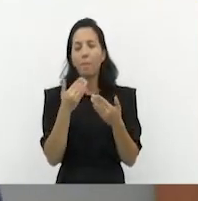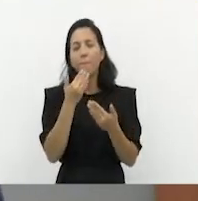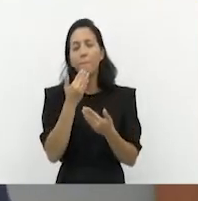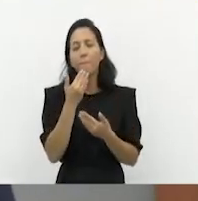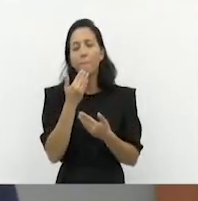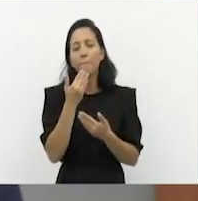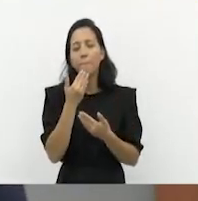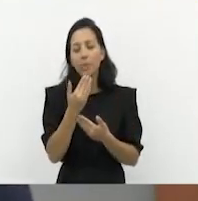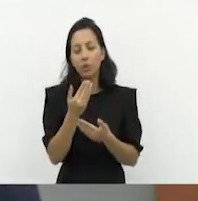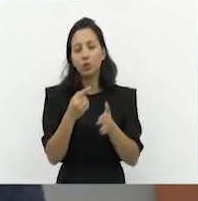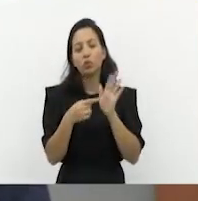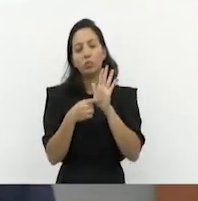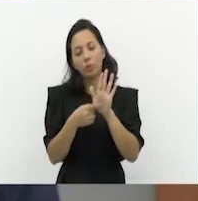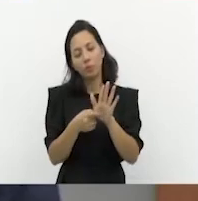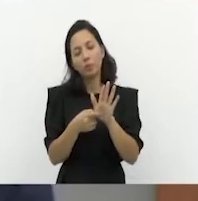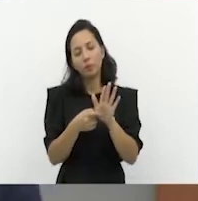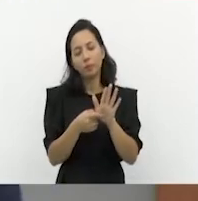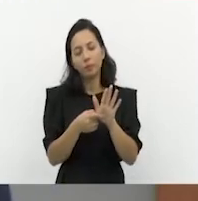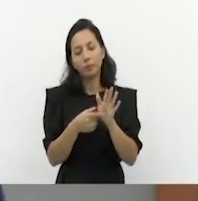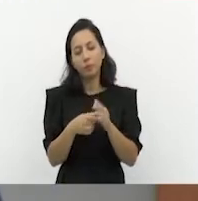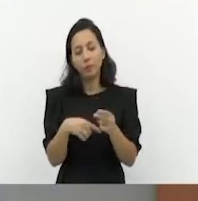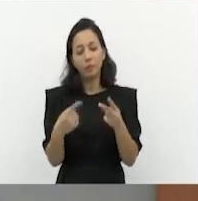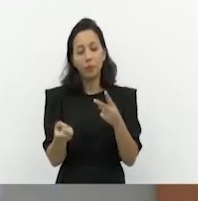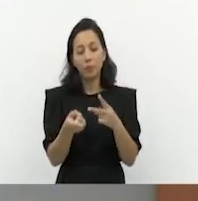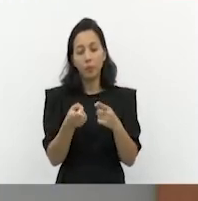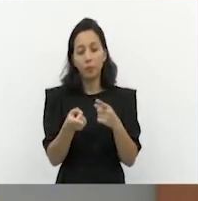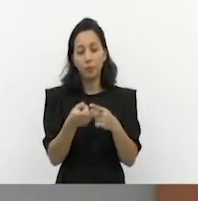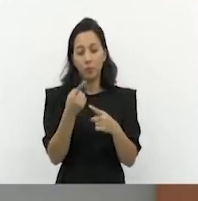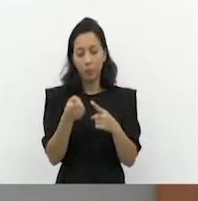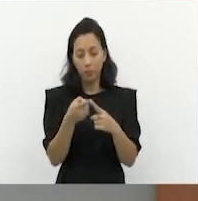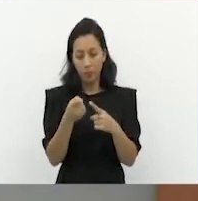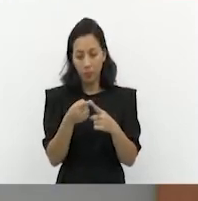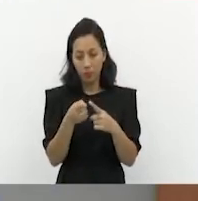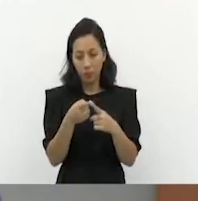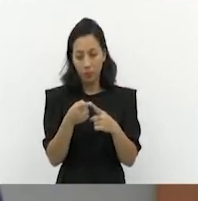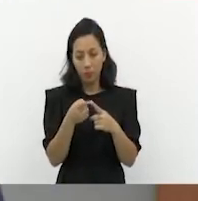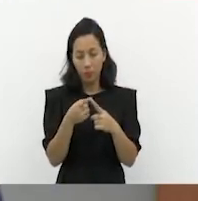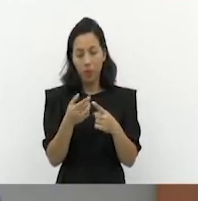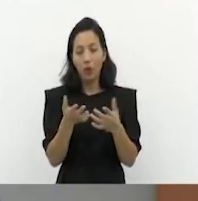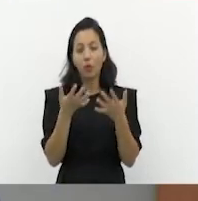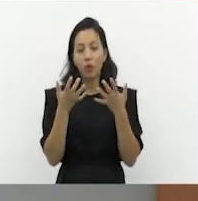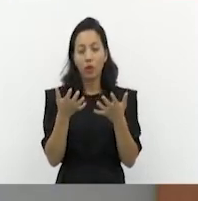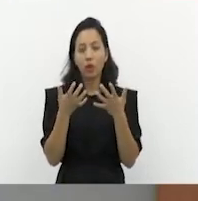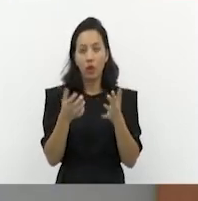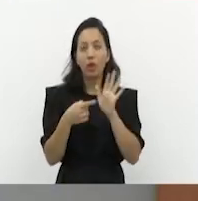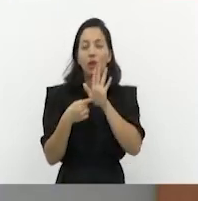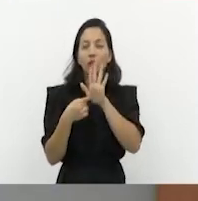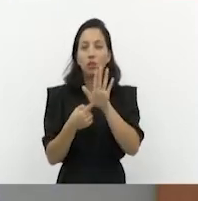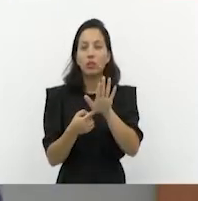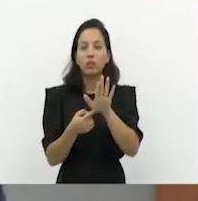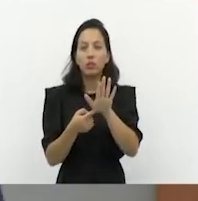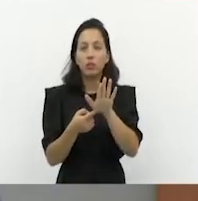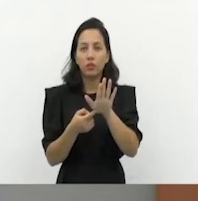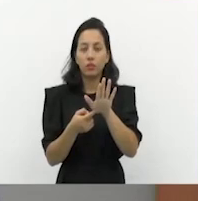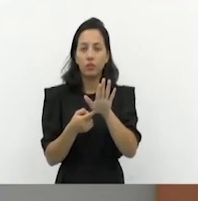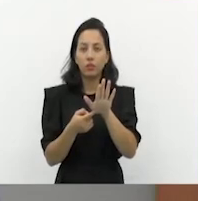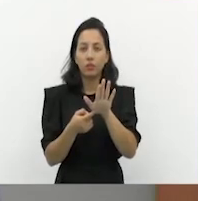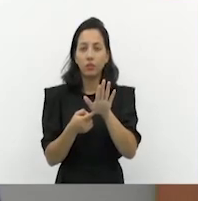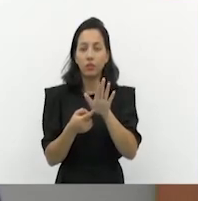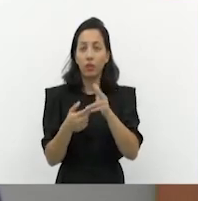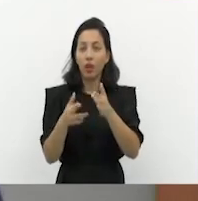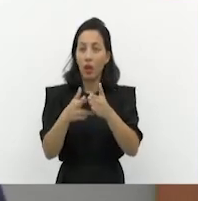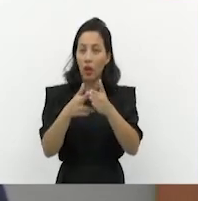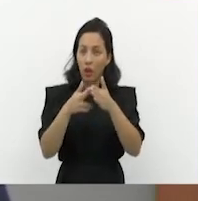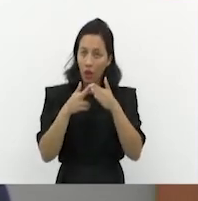para apresentar. Primeiro, eu quero apresentar um requerimento